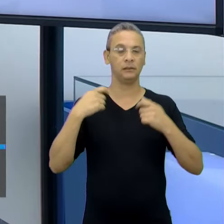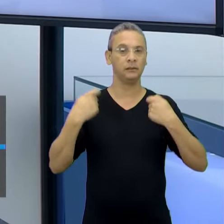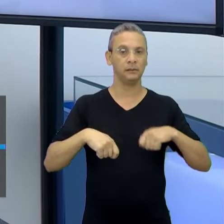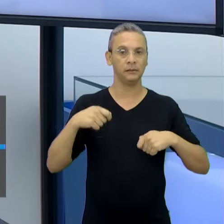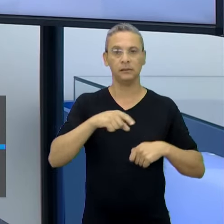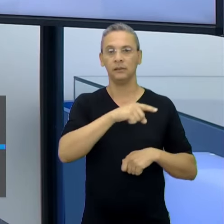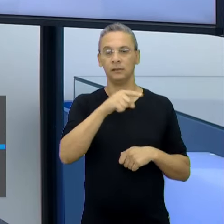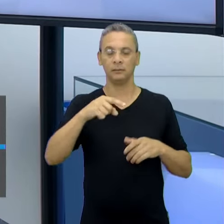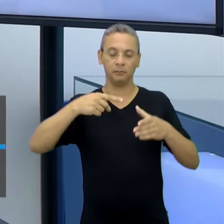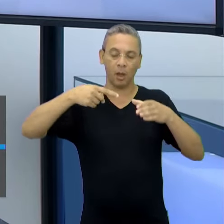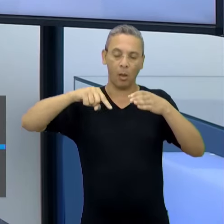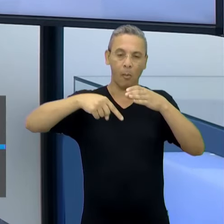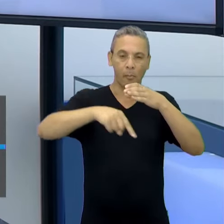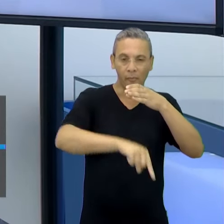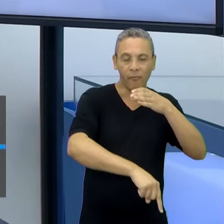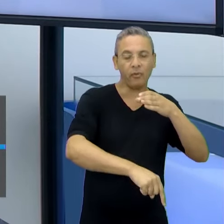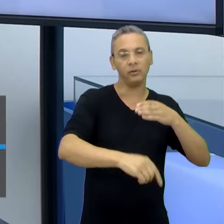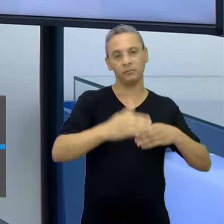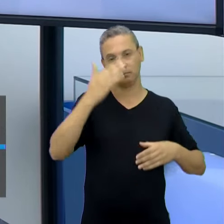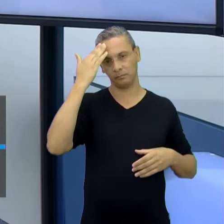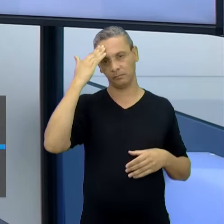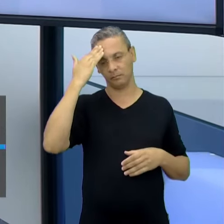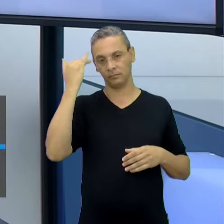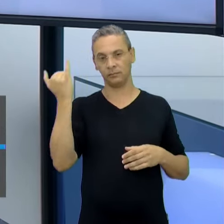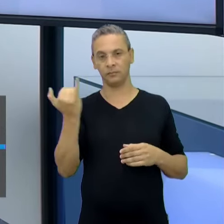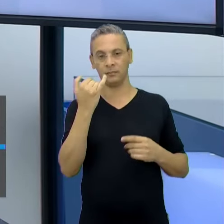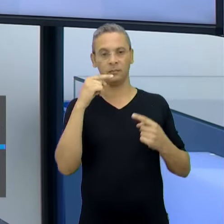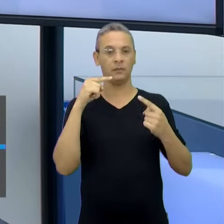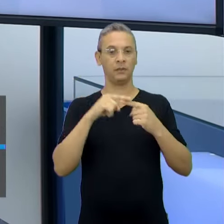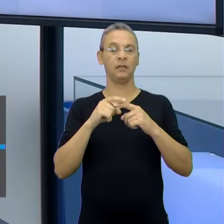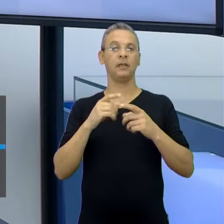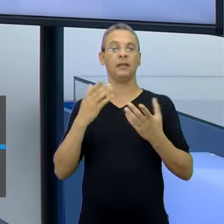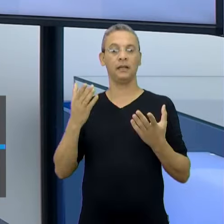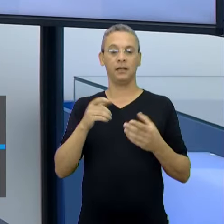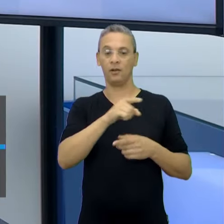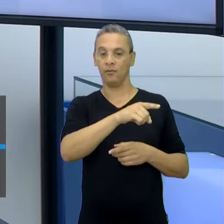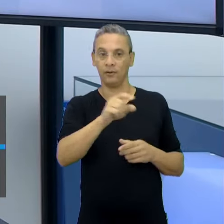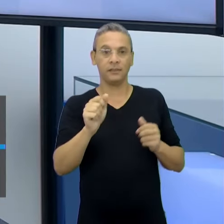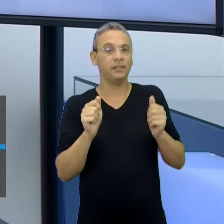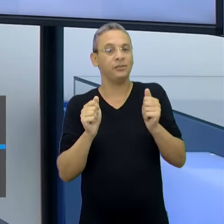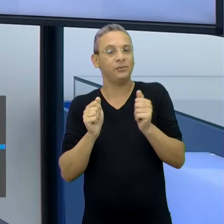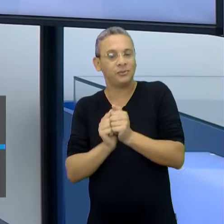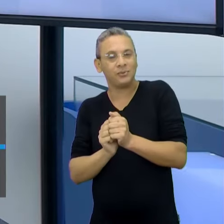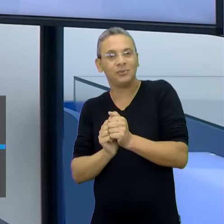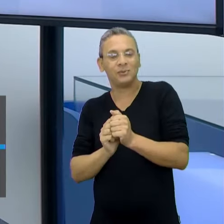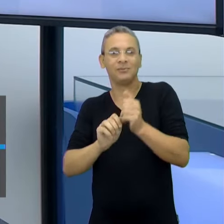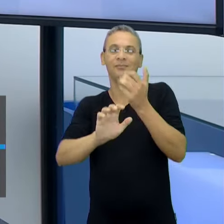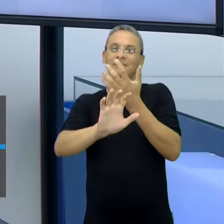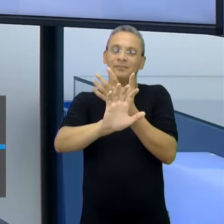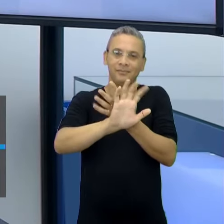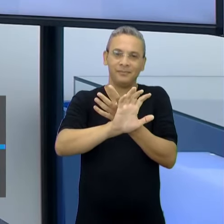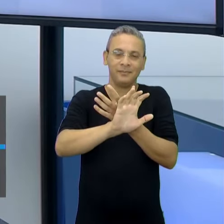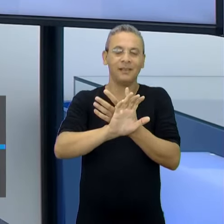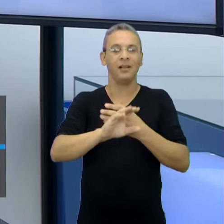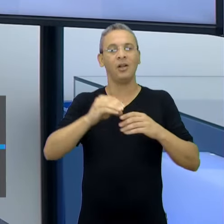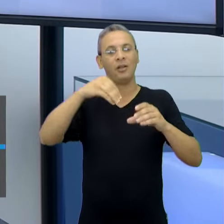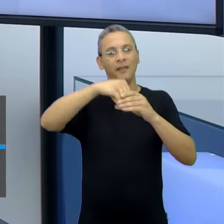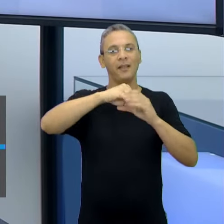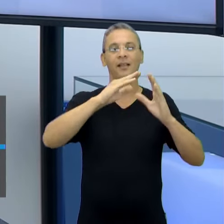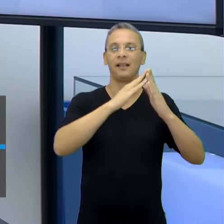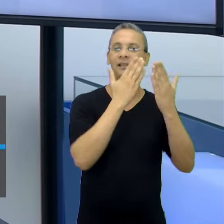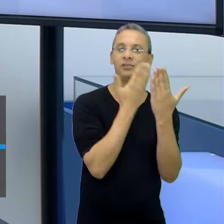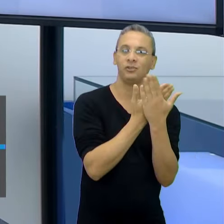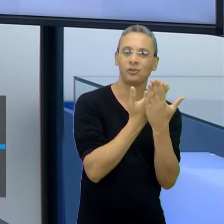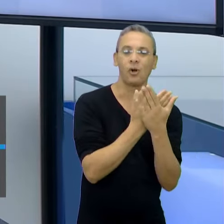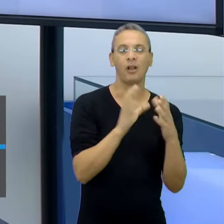que você se aprofunde em tudo isso, e por isso as reuniões que você faz, os encontros que você deve fazer aí na sua escola, com o seu grupo,